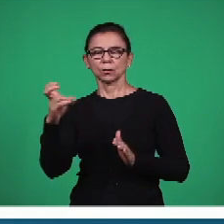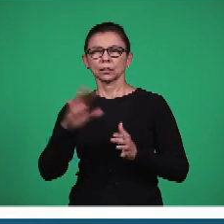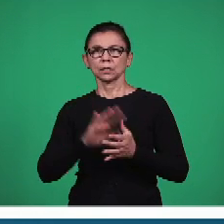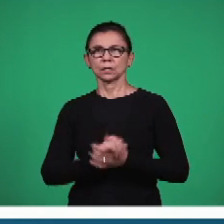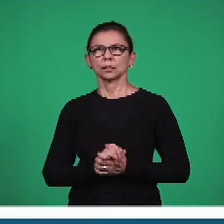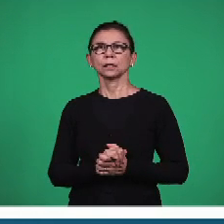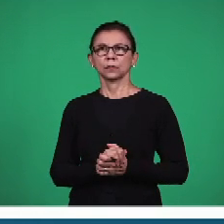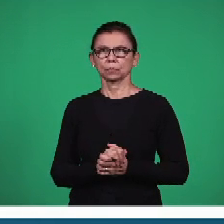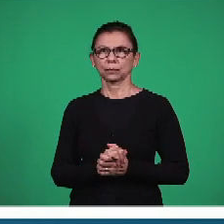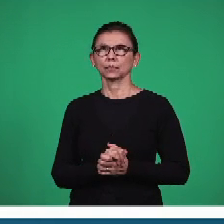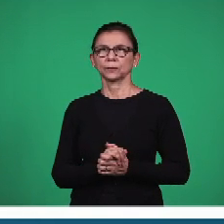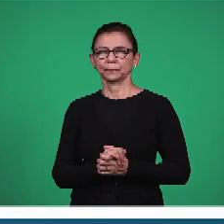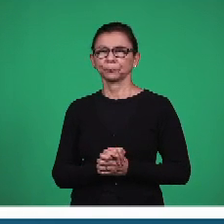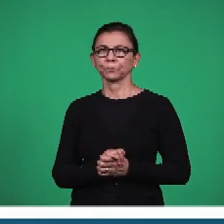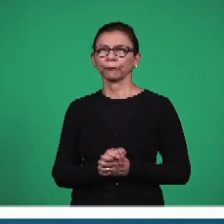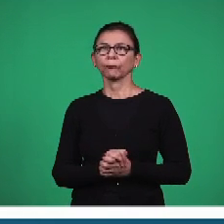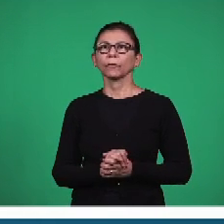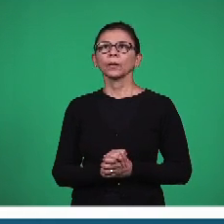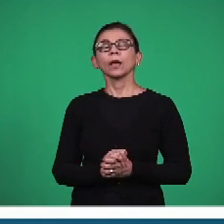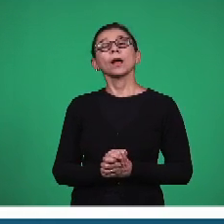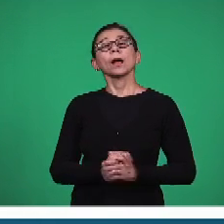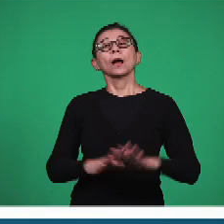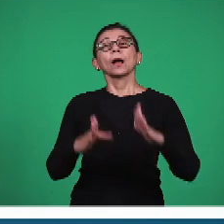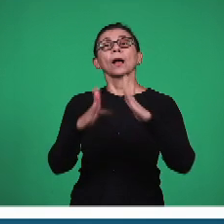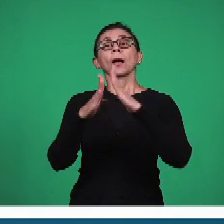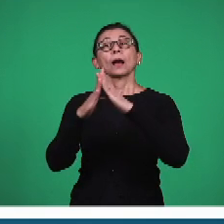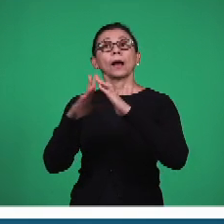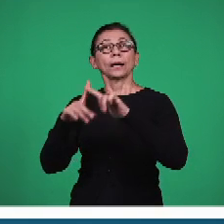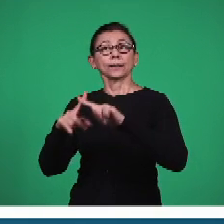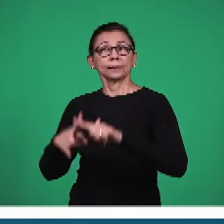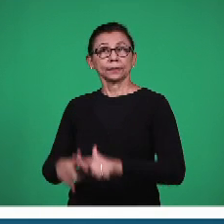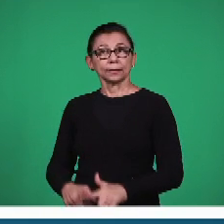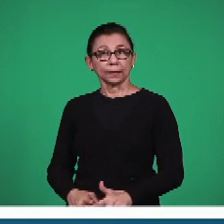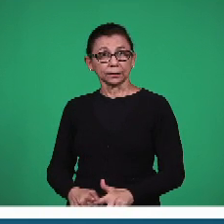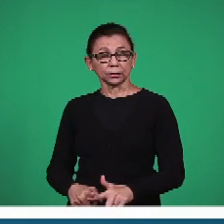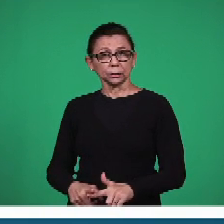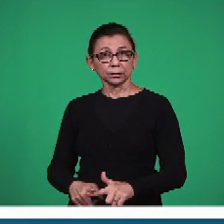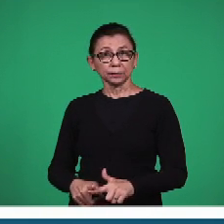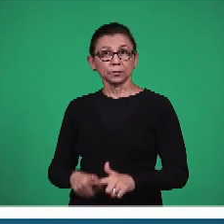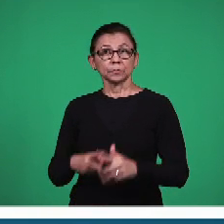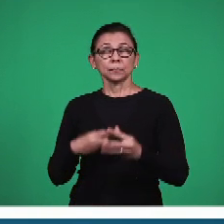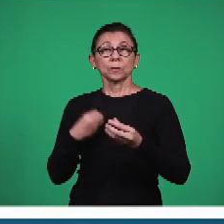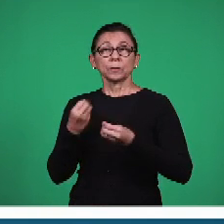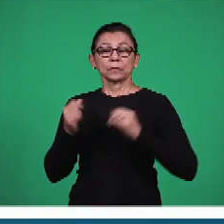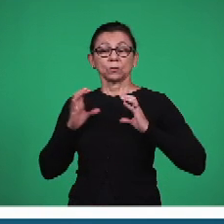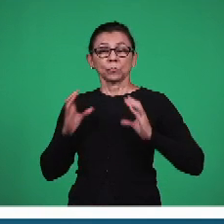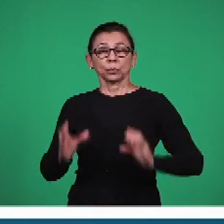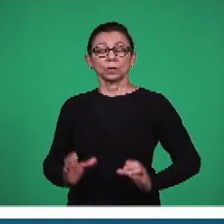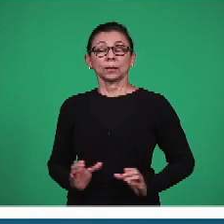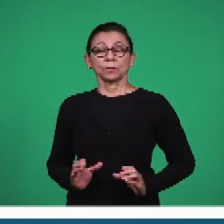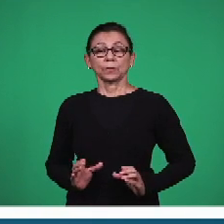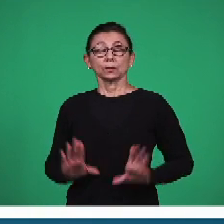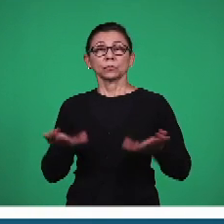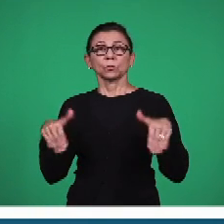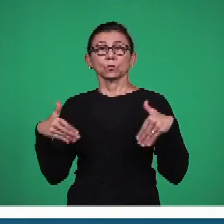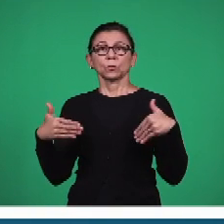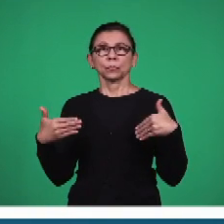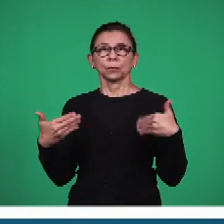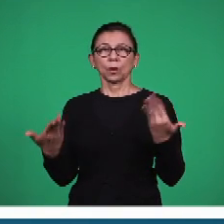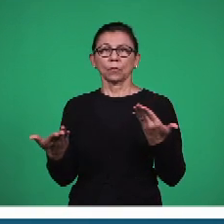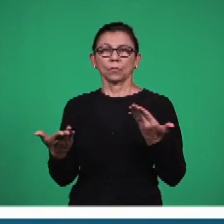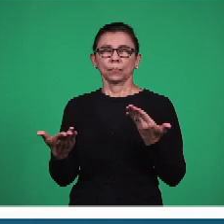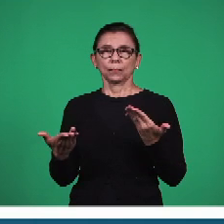igreja para ouvir o toque da trombeta. Explique como deve ser este preparo. Então, na relação dos dois